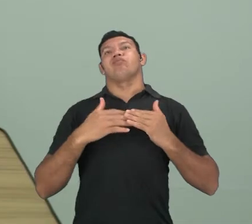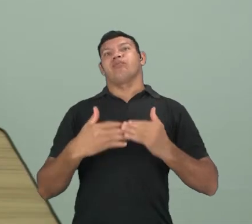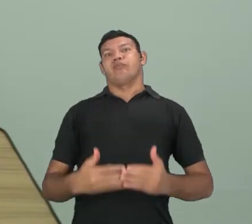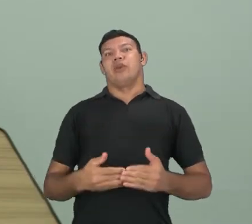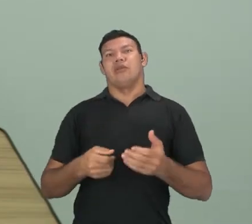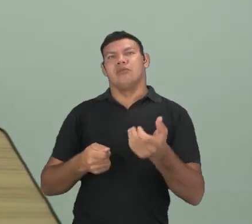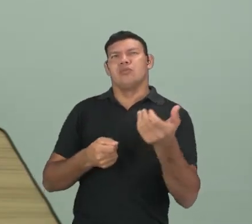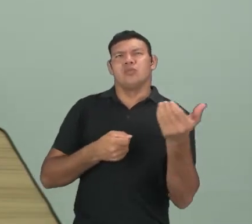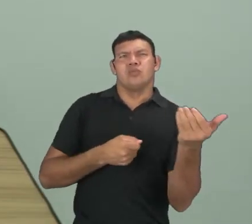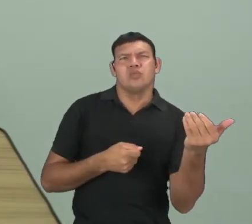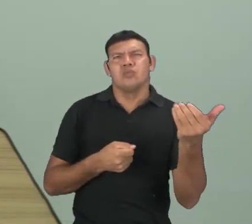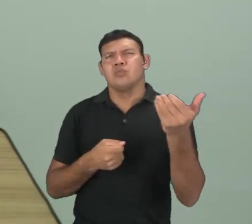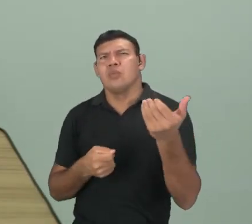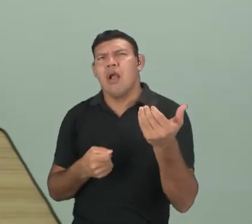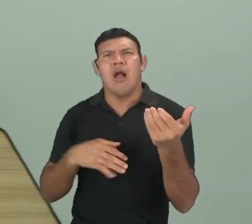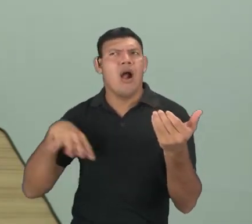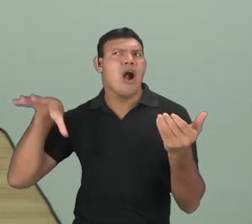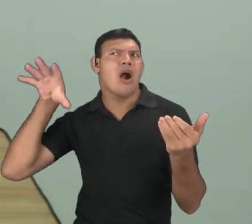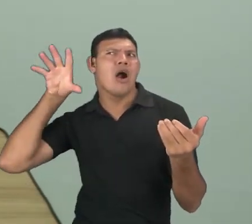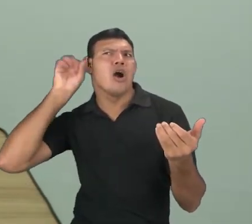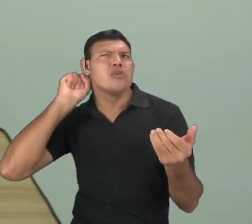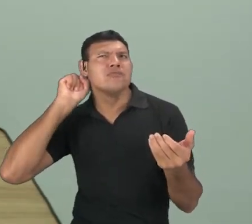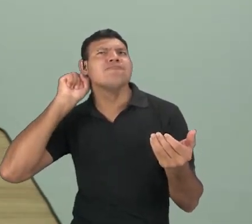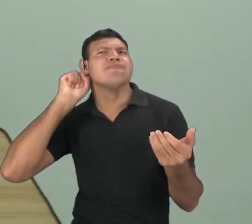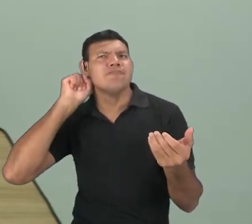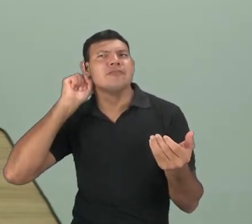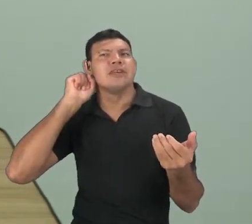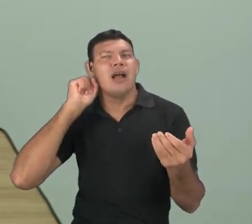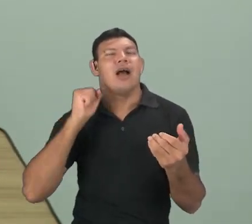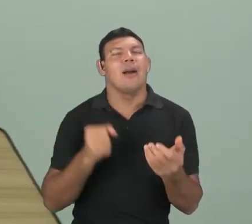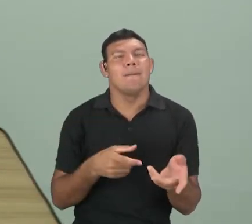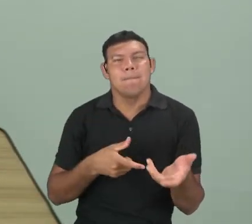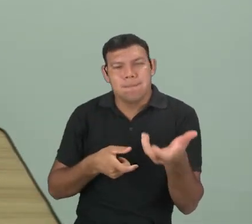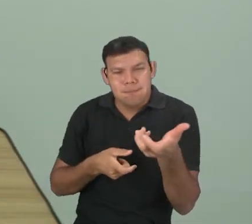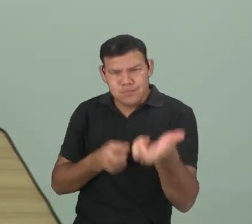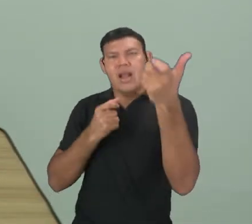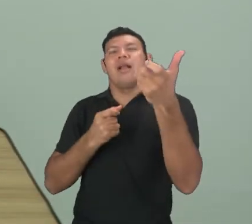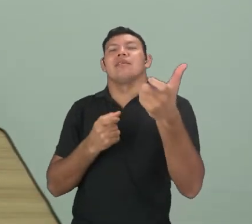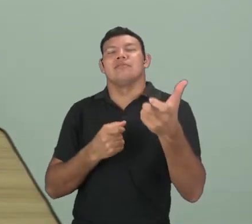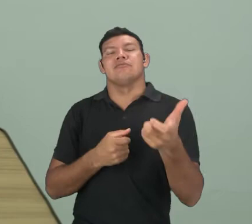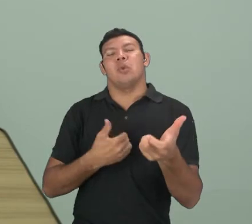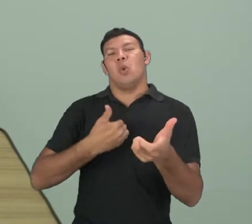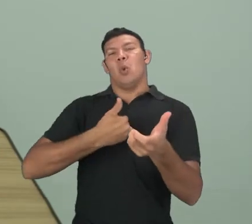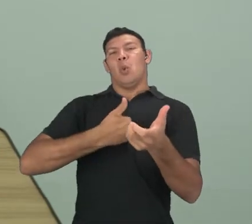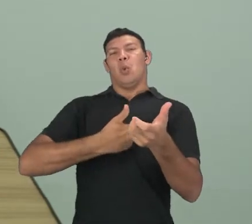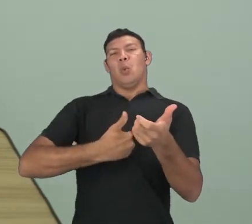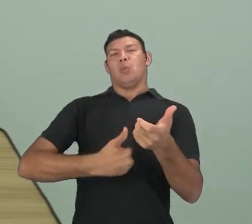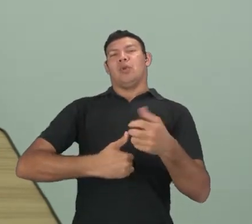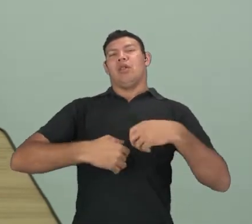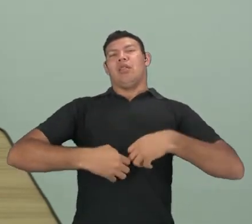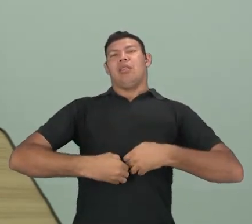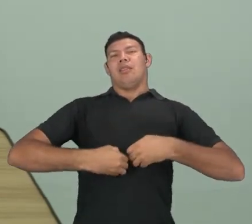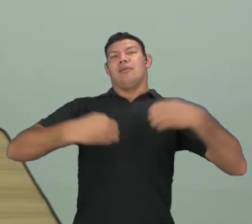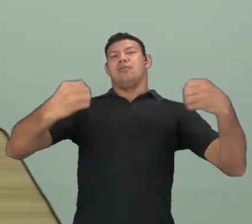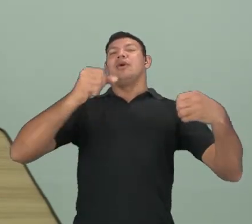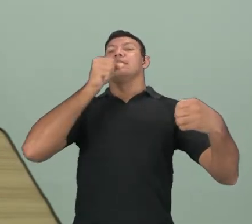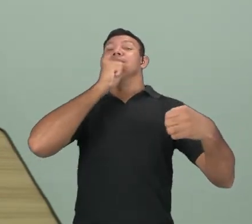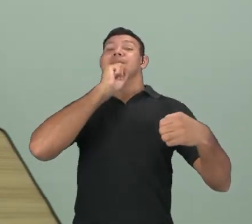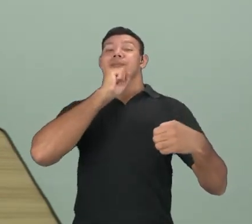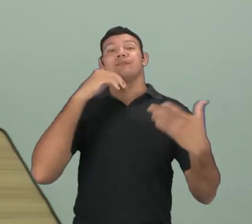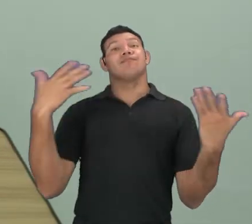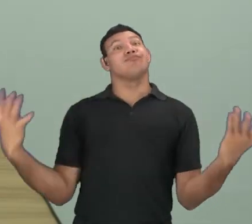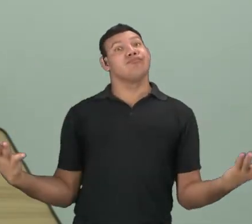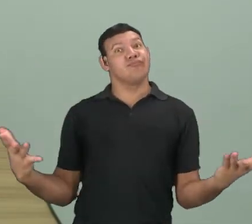toda aquela confusão, todos os gritos, veio e cortou, tirou, né, a vovozinha de dentro do lobo mau.